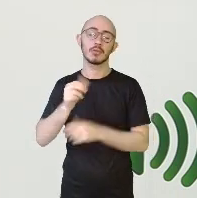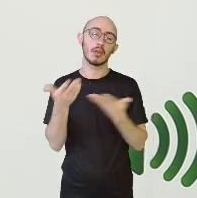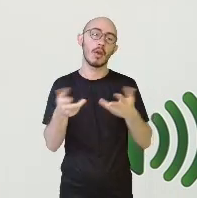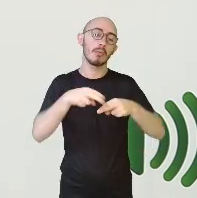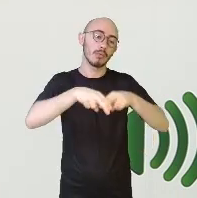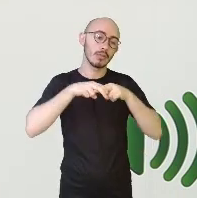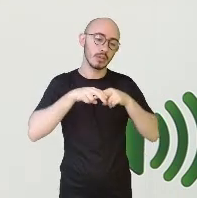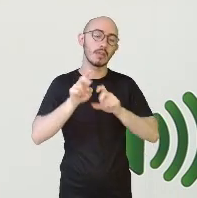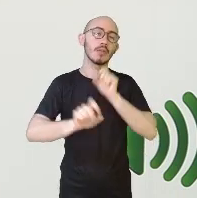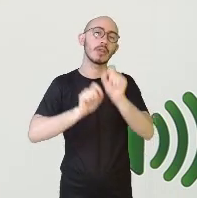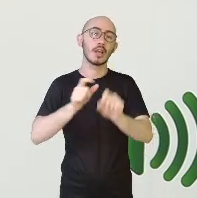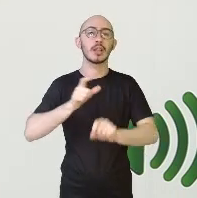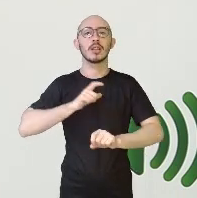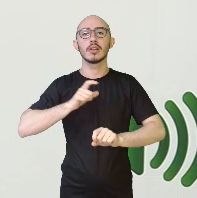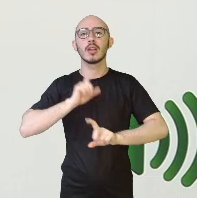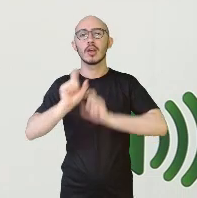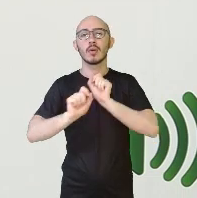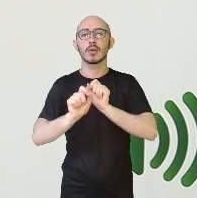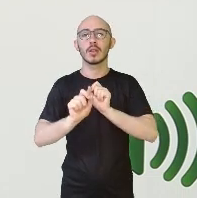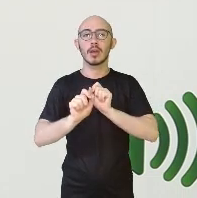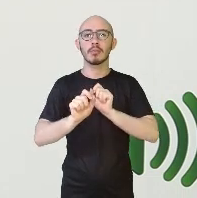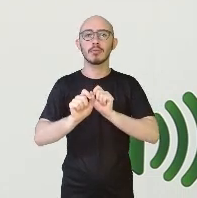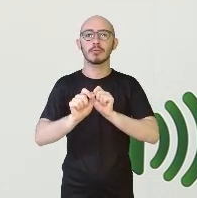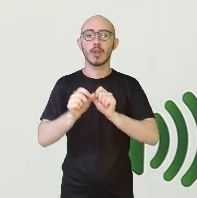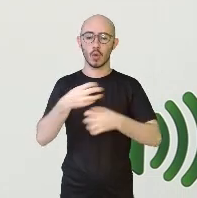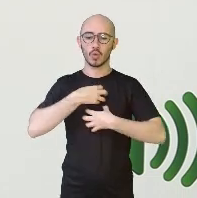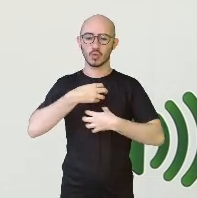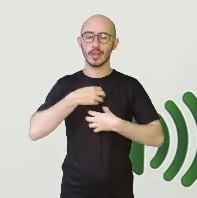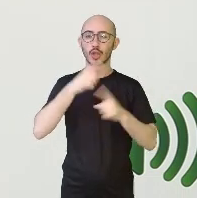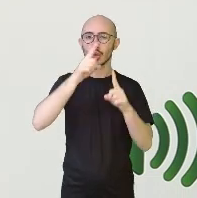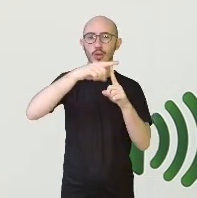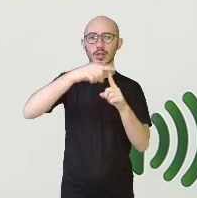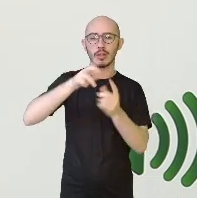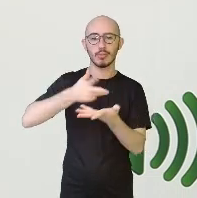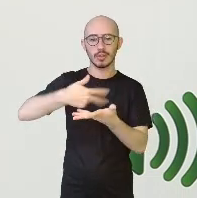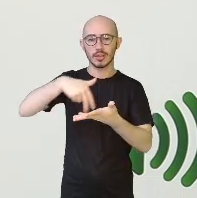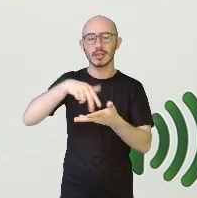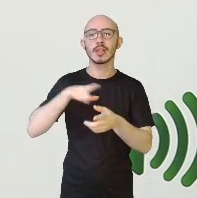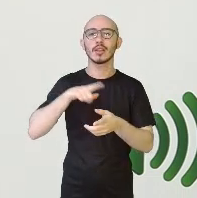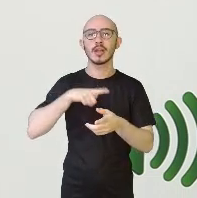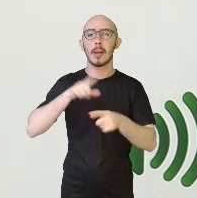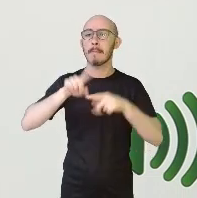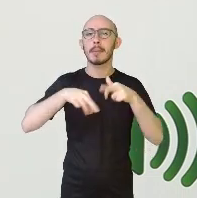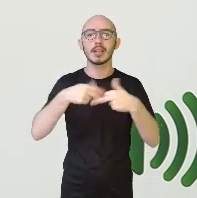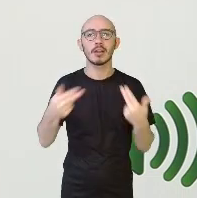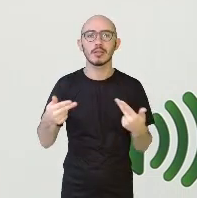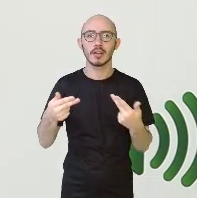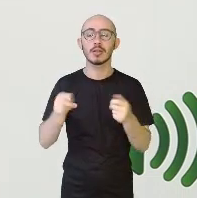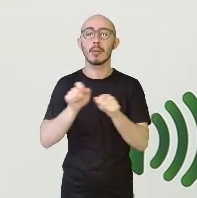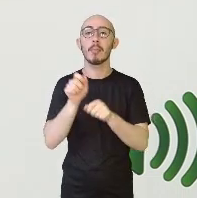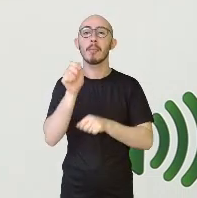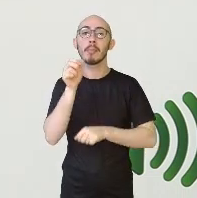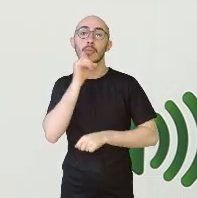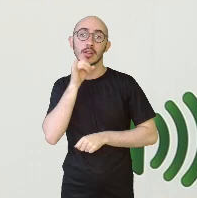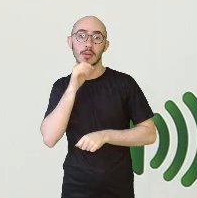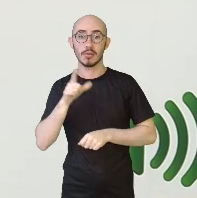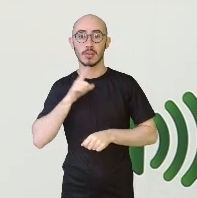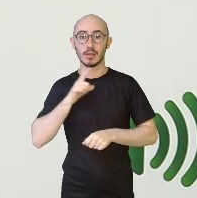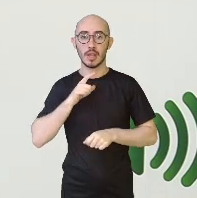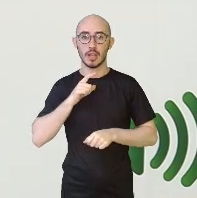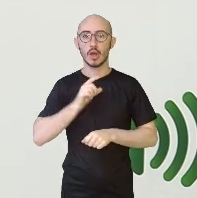muitas vezes nós vamos encontrar nome de ferramentas, por exemplo, como a tesoura, Vocês sabem fazer uma tesoura no